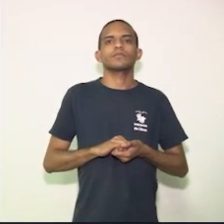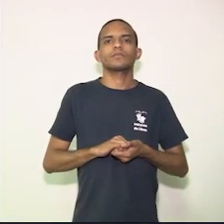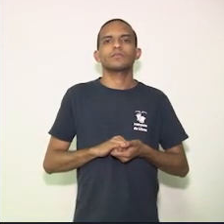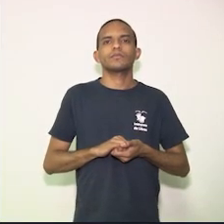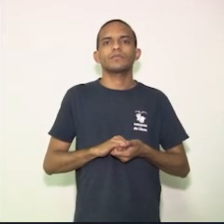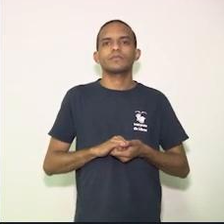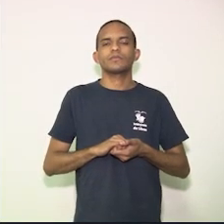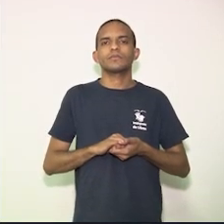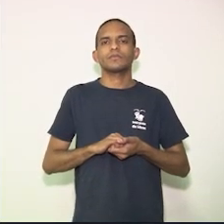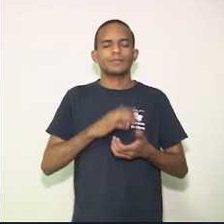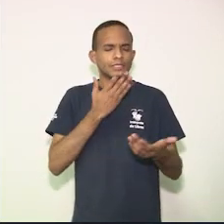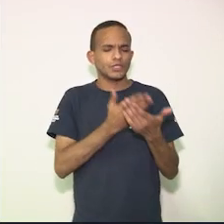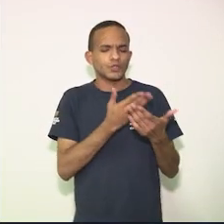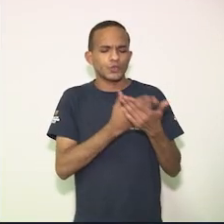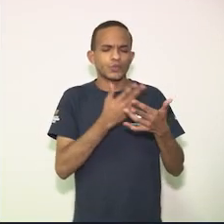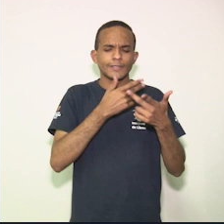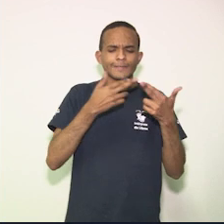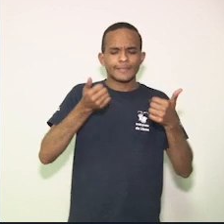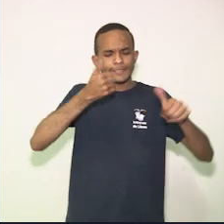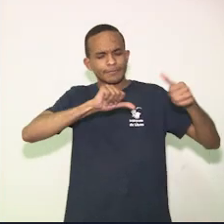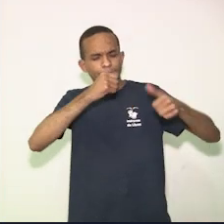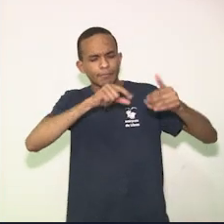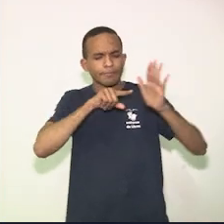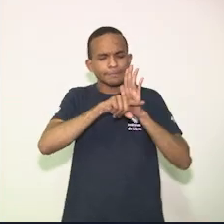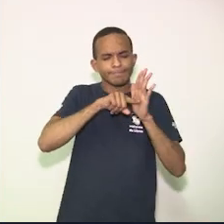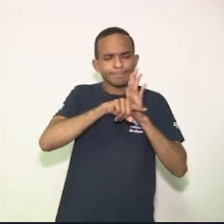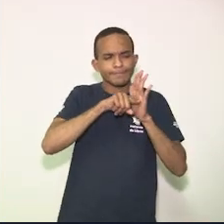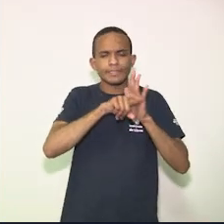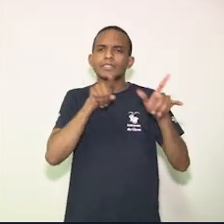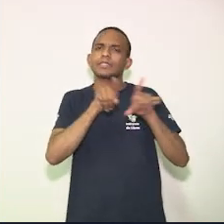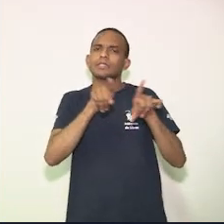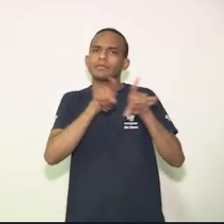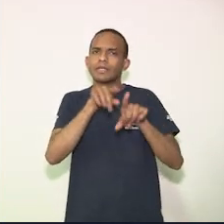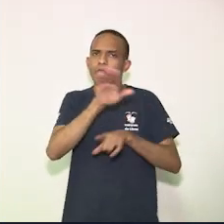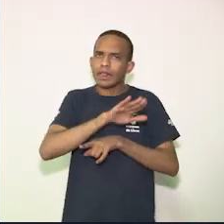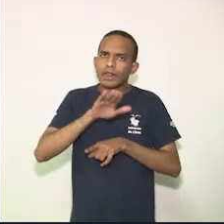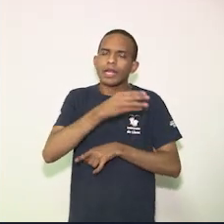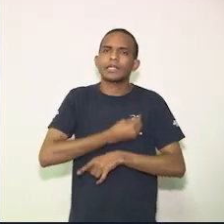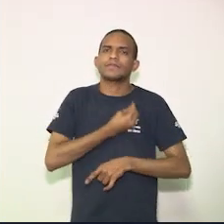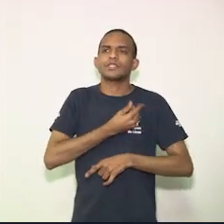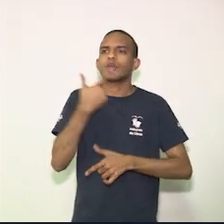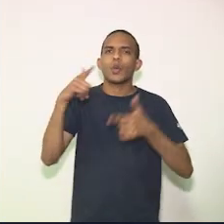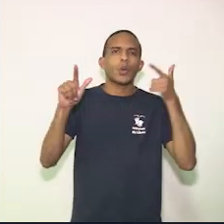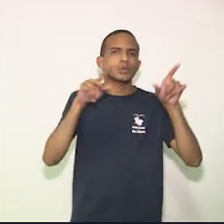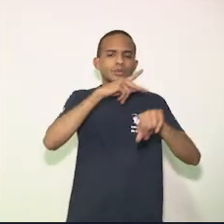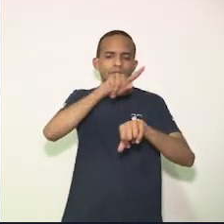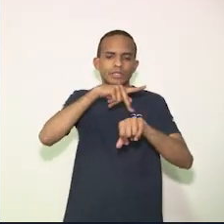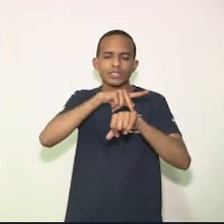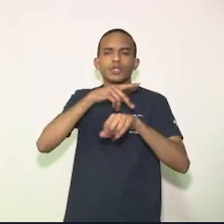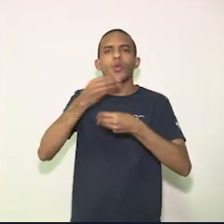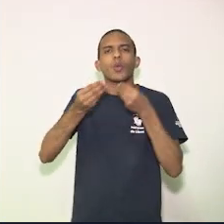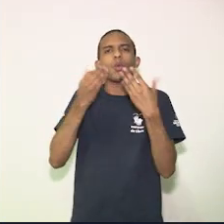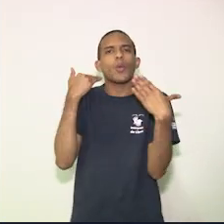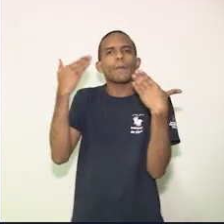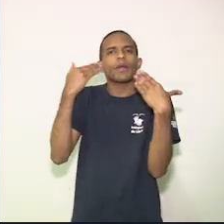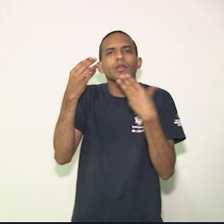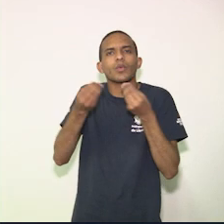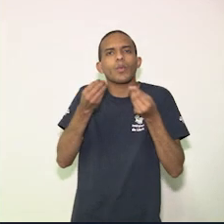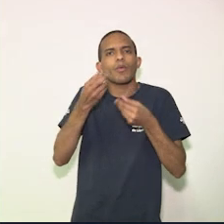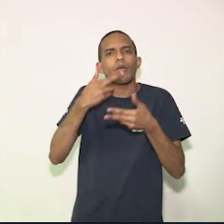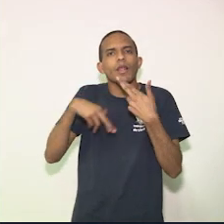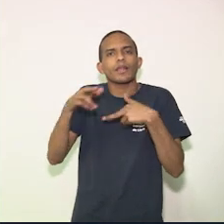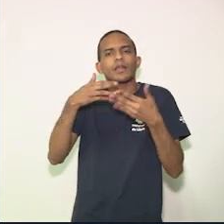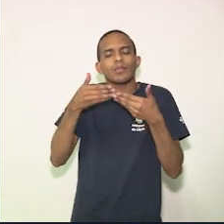que são os estudos e as análises de cenários em outros países em relação à questão